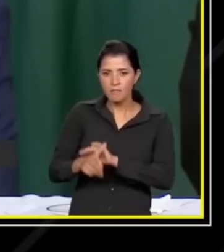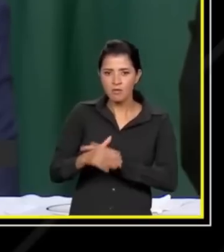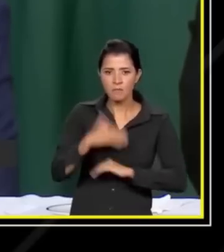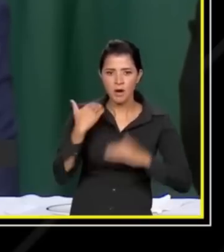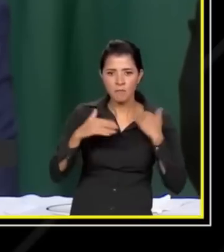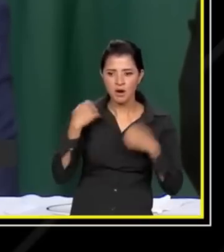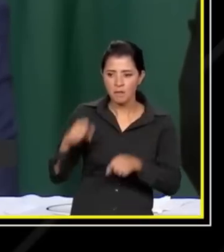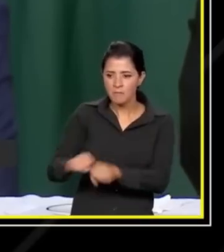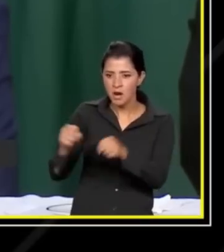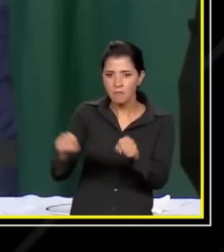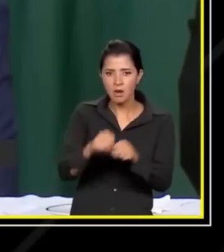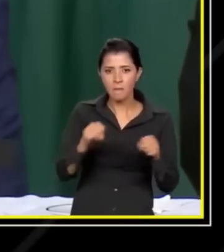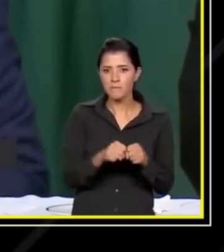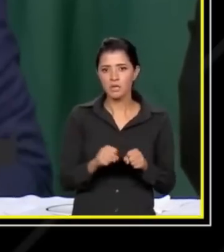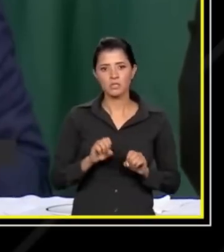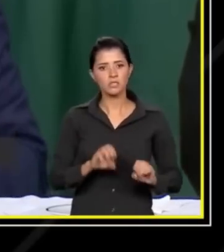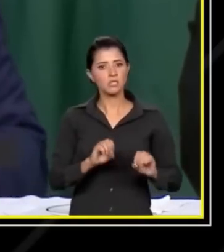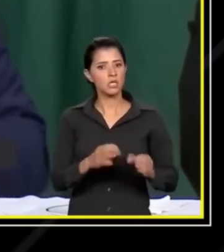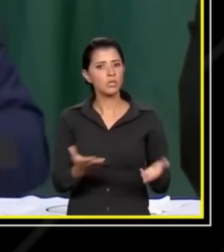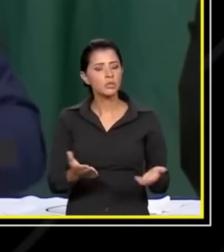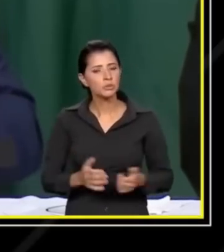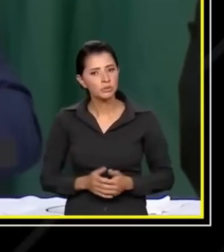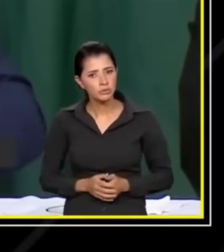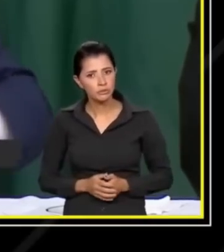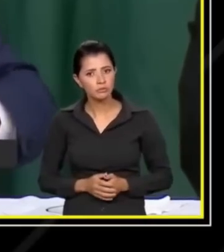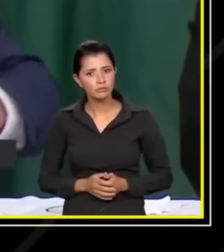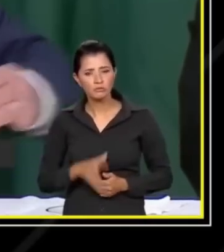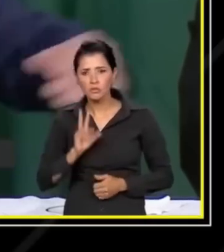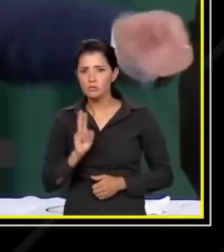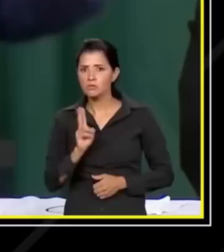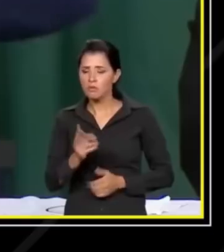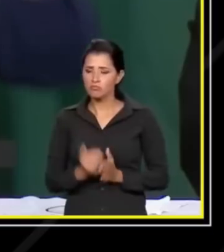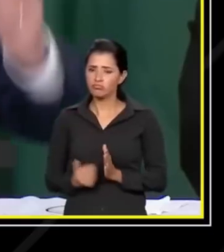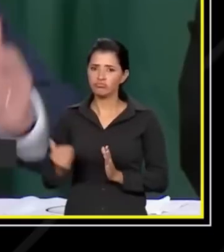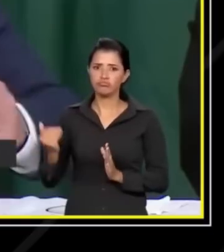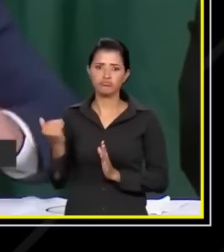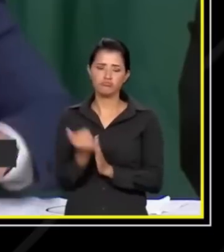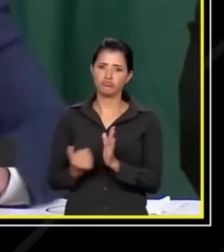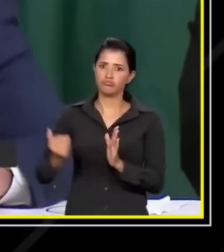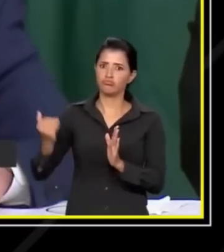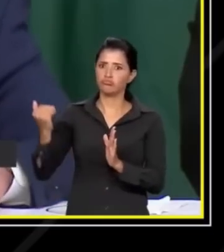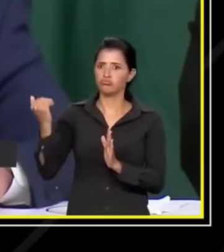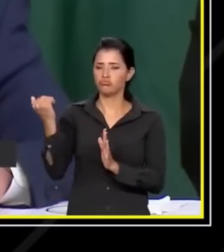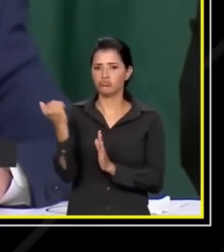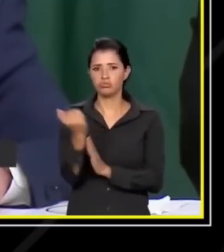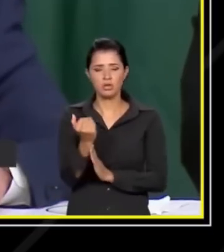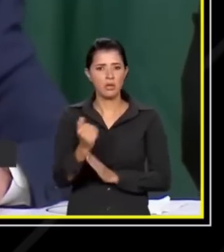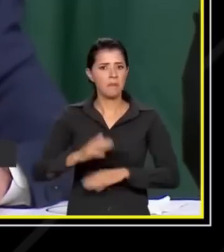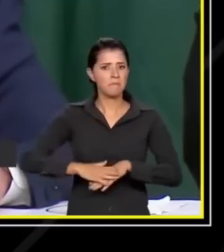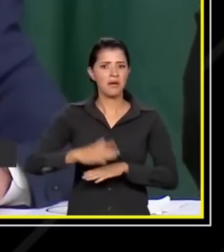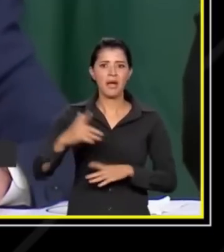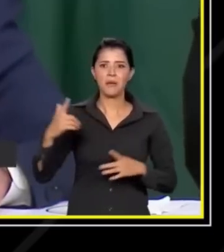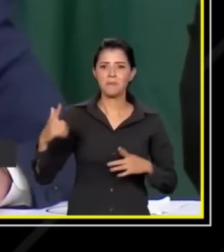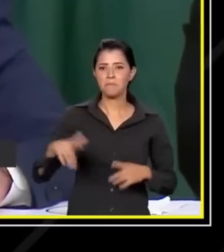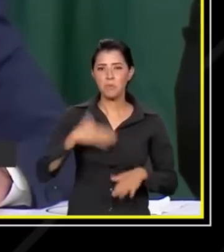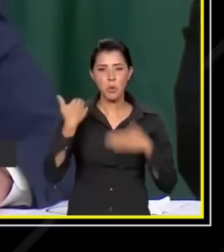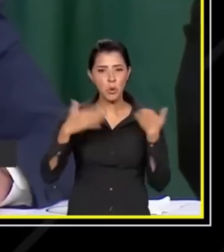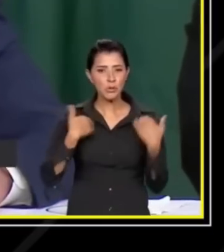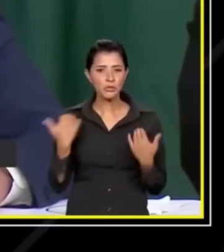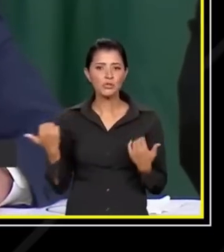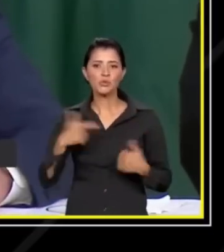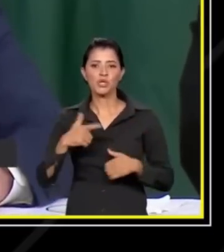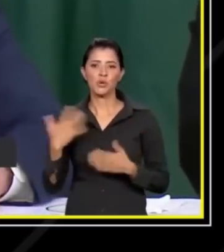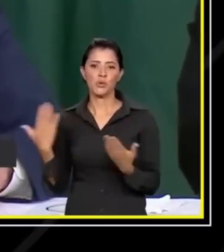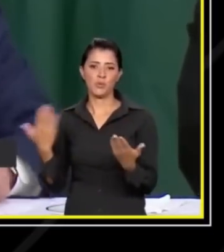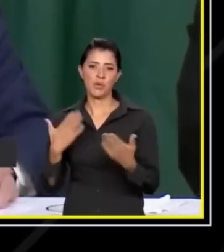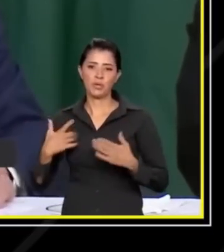Matar. E cada vez muito mais morte do que na Segunda Guerra Mundial. Ok. É